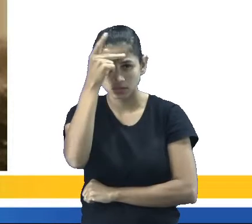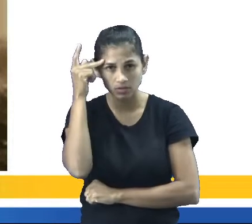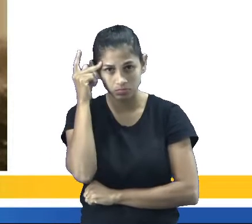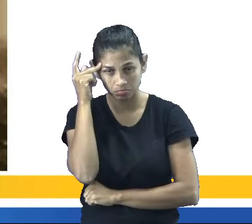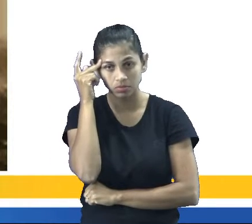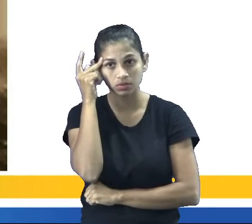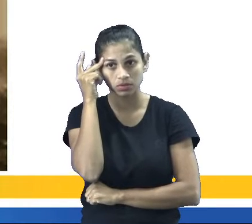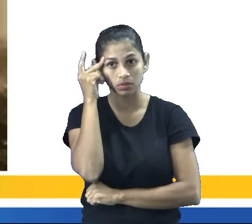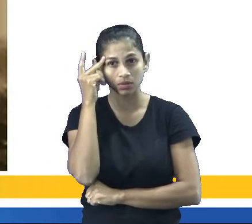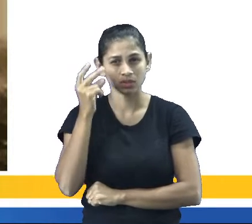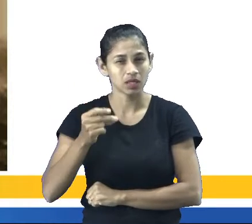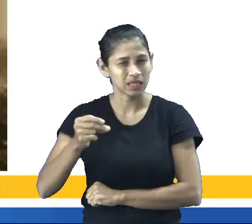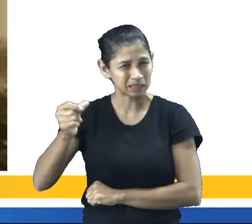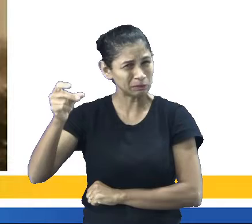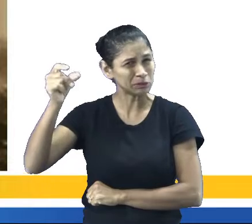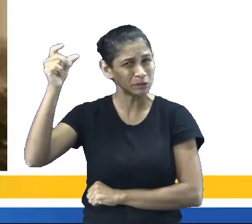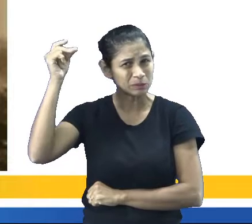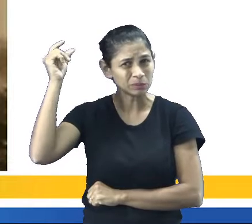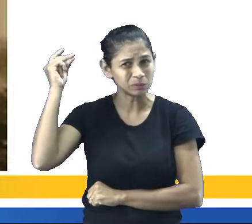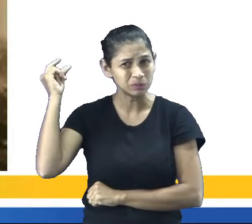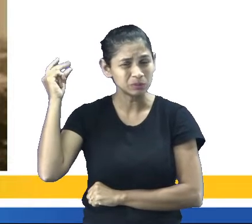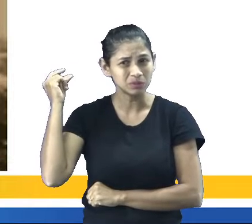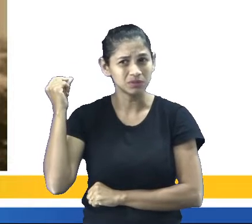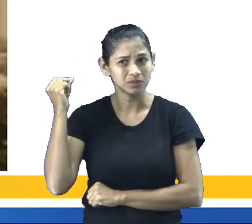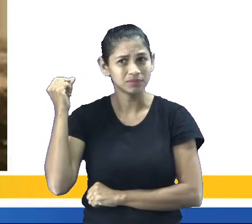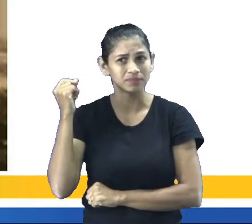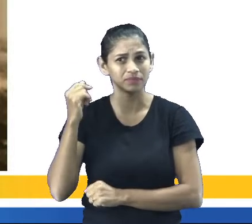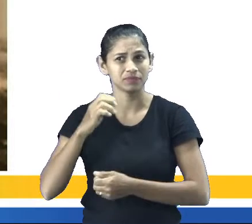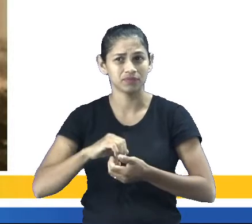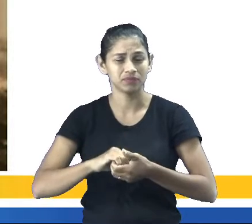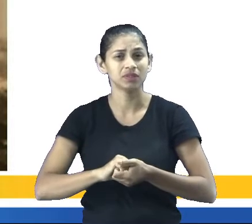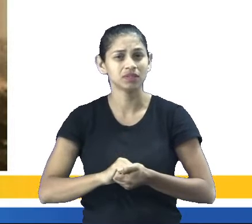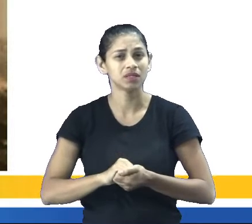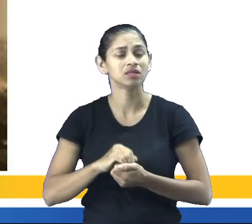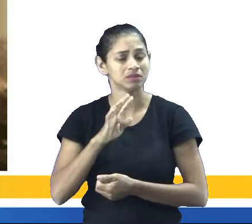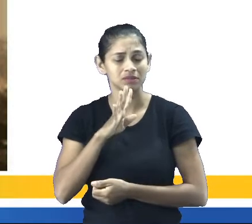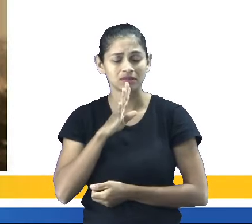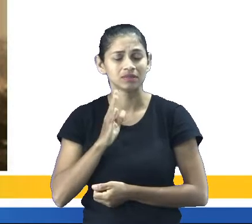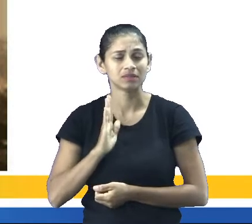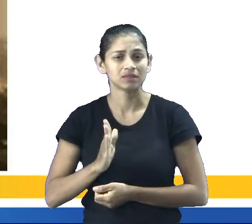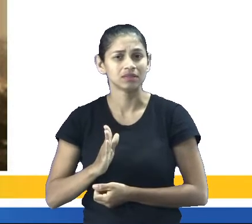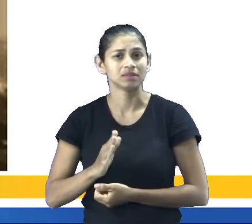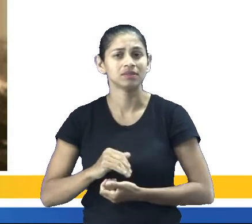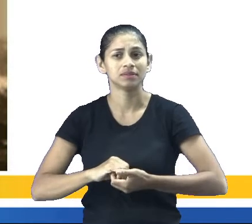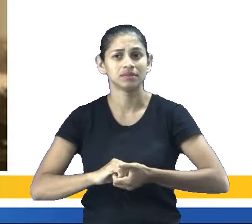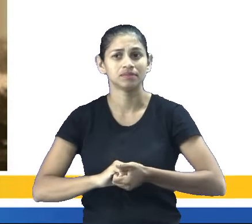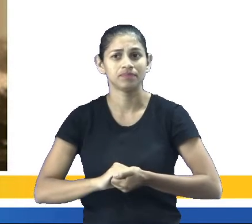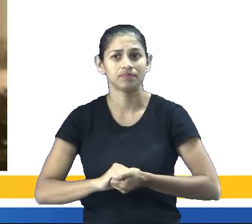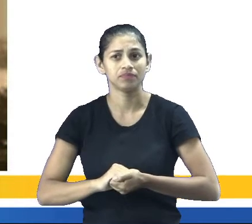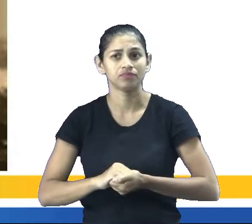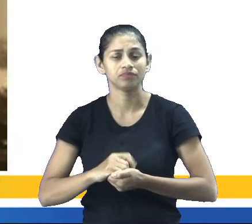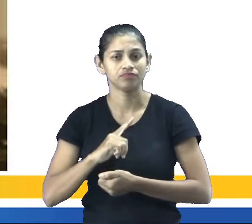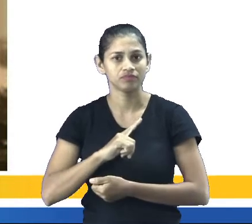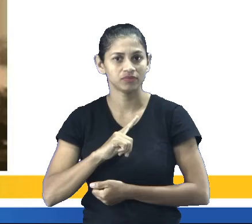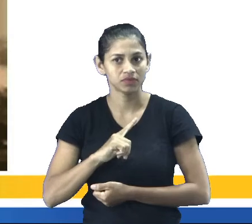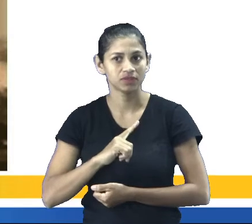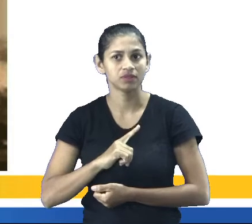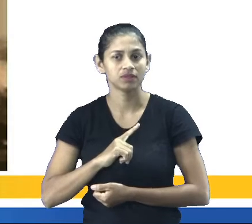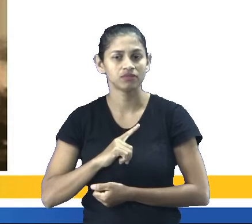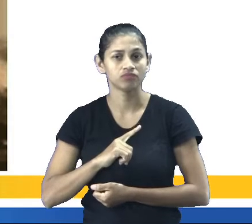lá em Chernobyl, né, mais recentemente em Fukushima, e a gente já teve um acidente ali